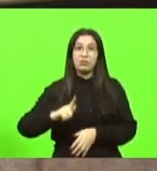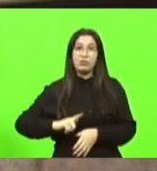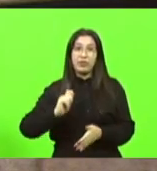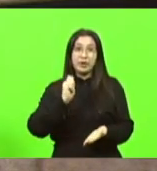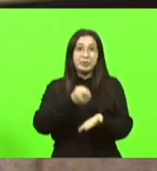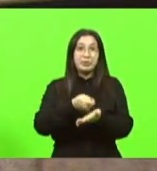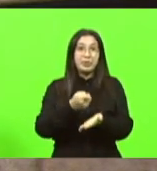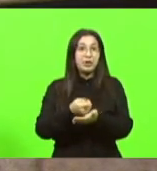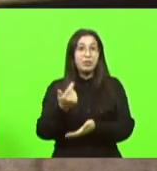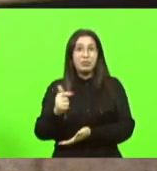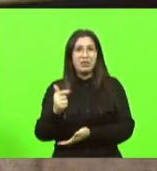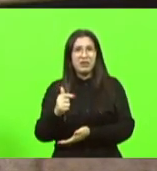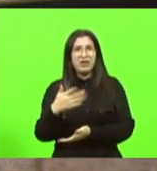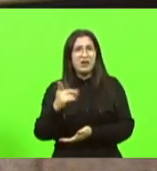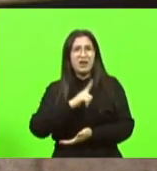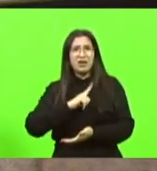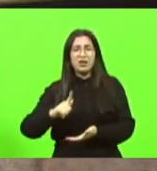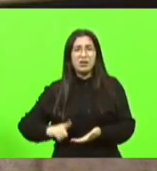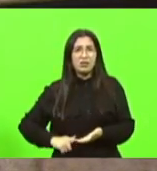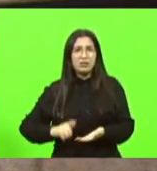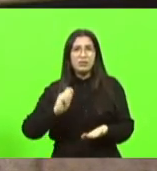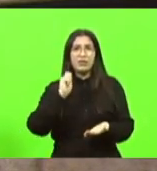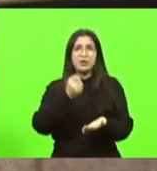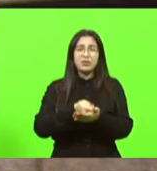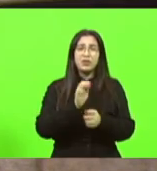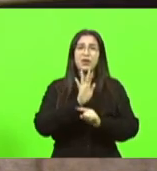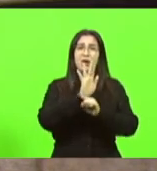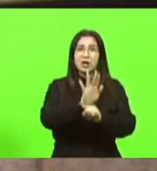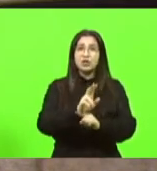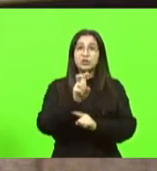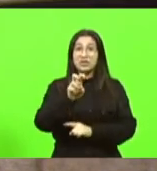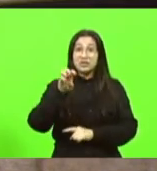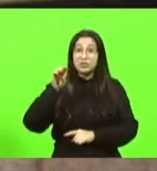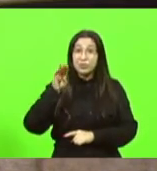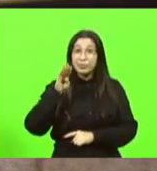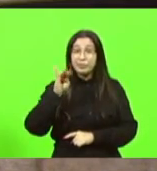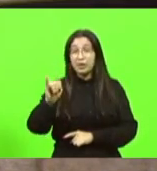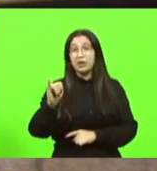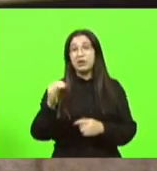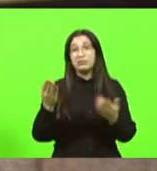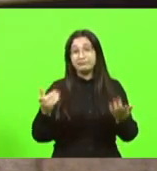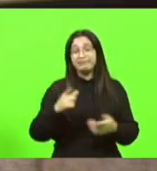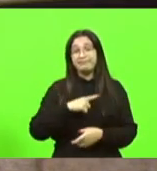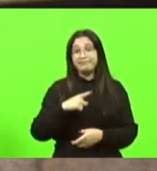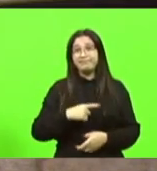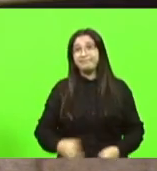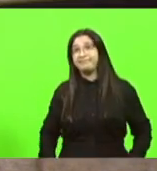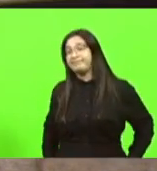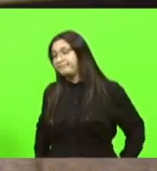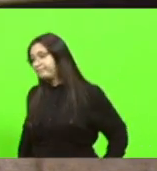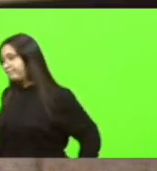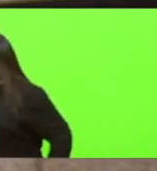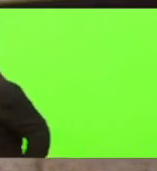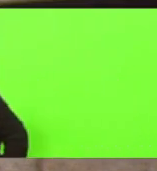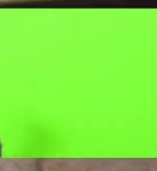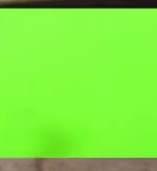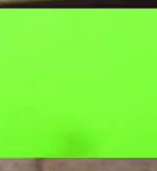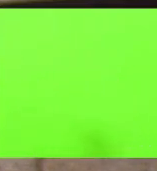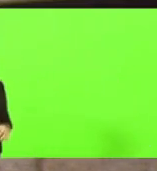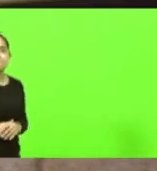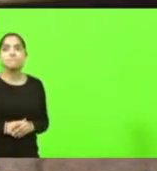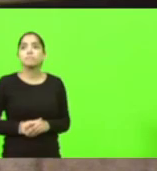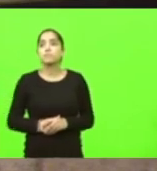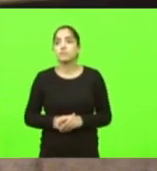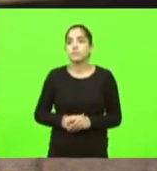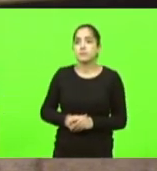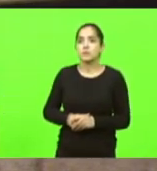governo contribui Colombo 5 bilhões por ele já como que não contribui a e na verdade tá na hora de